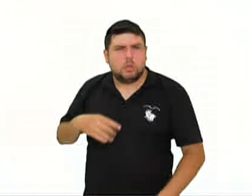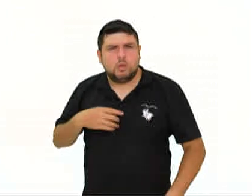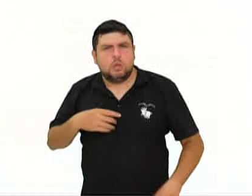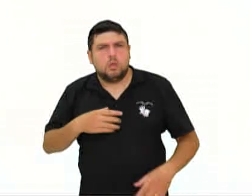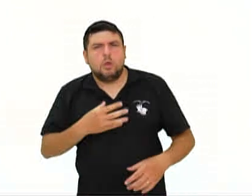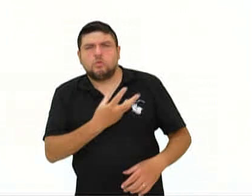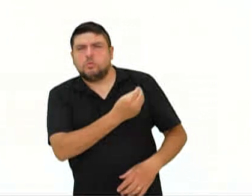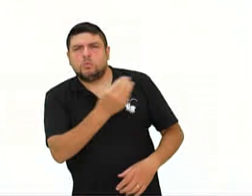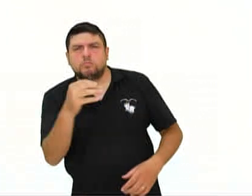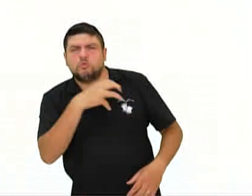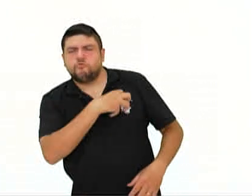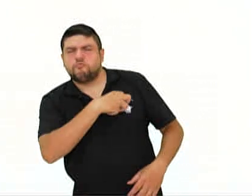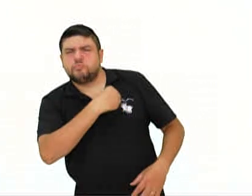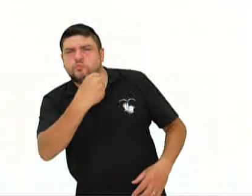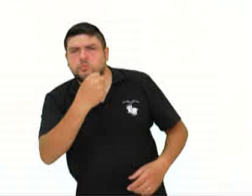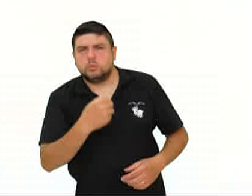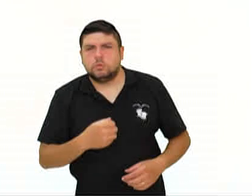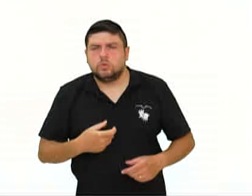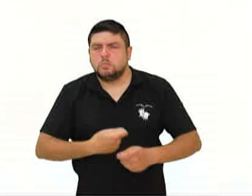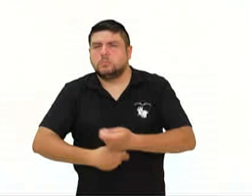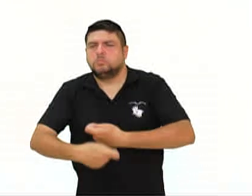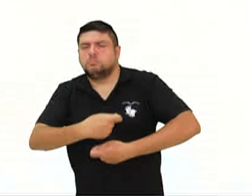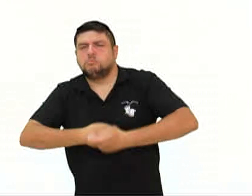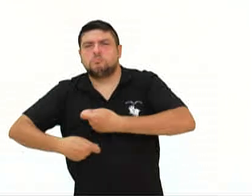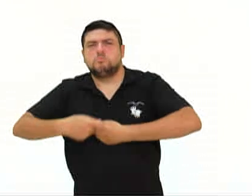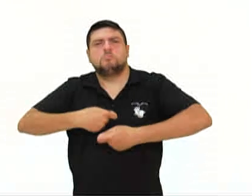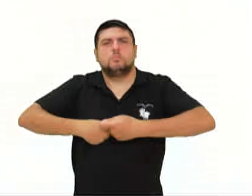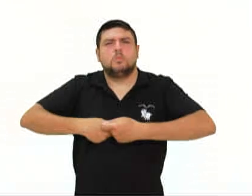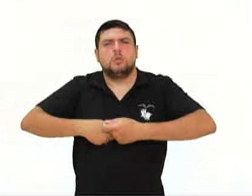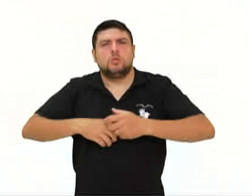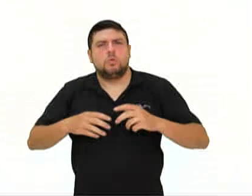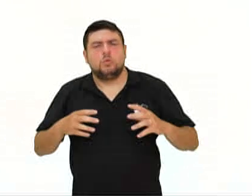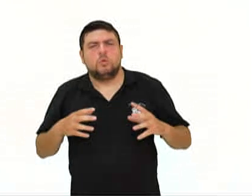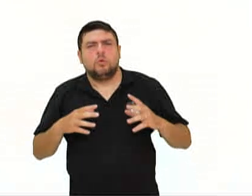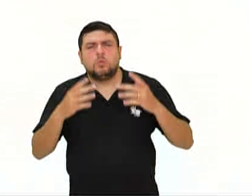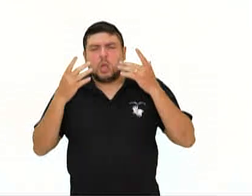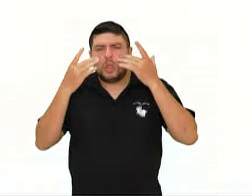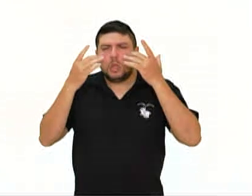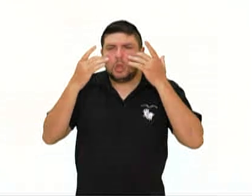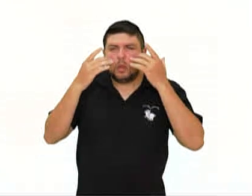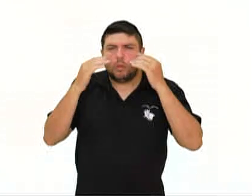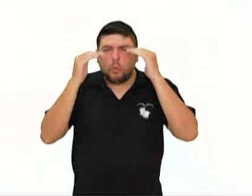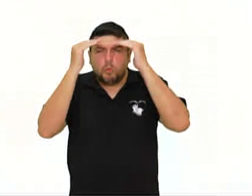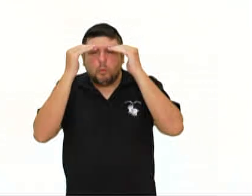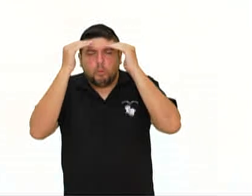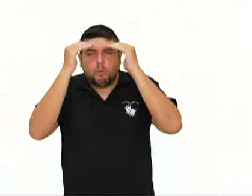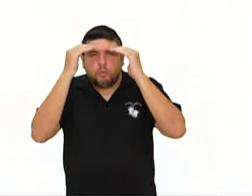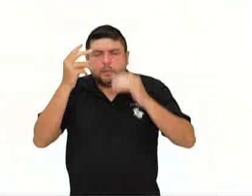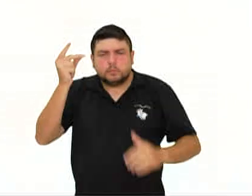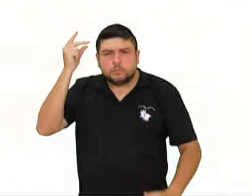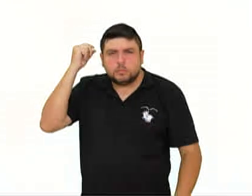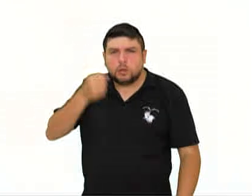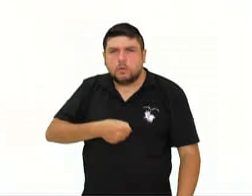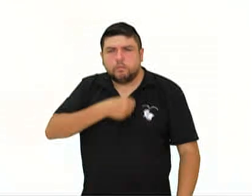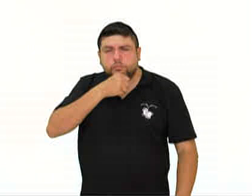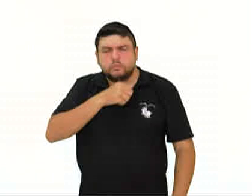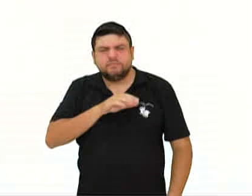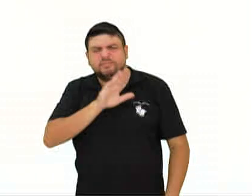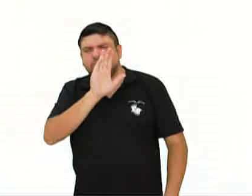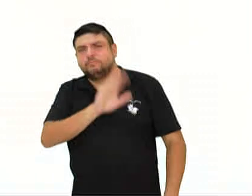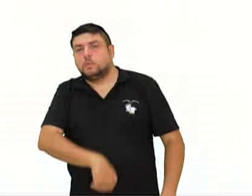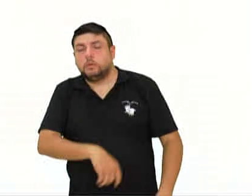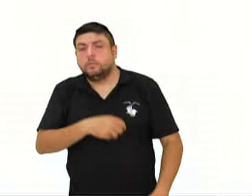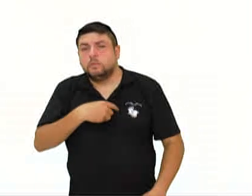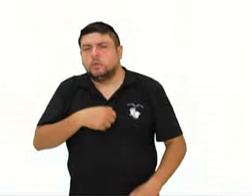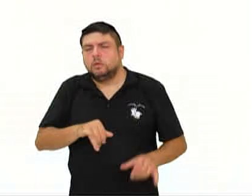suicidados, o contrabando e a pilhagem, todo o arsenal do teatro moralista dos nossos avós. Nada disso me impressiona,